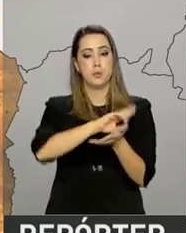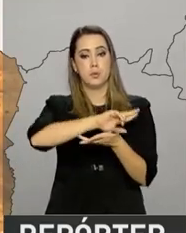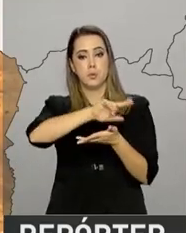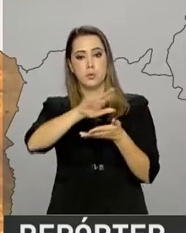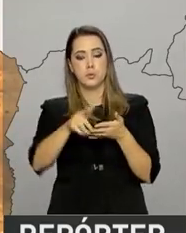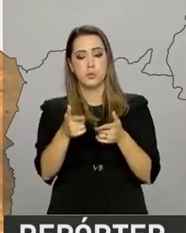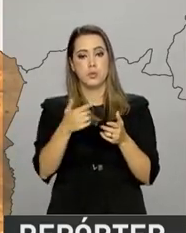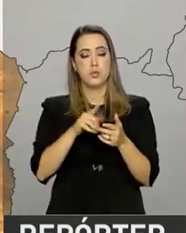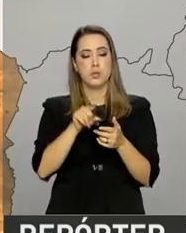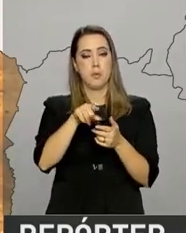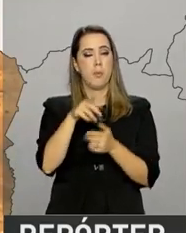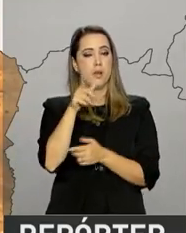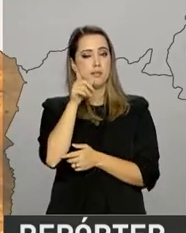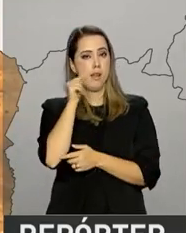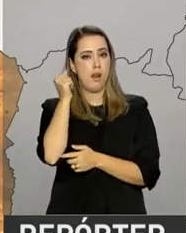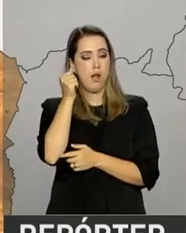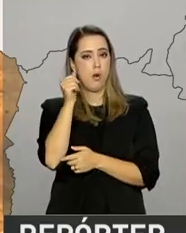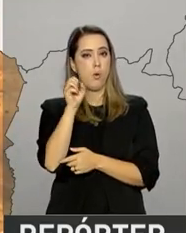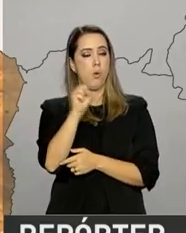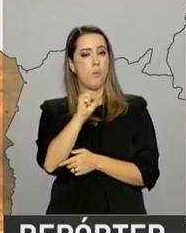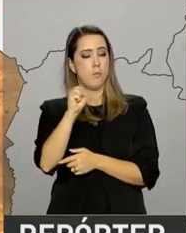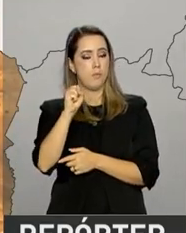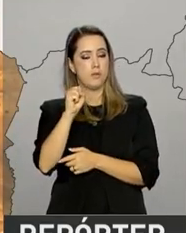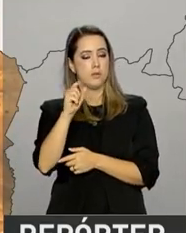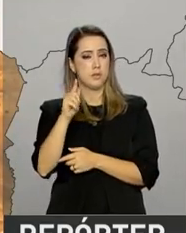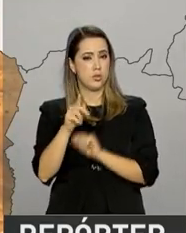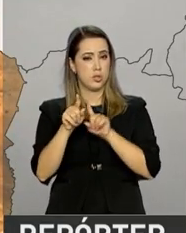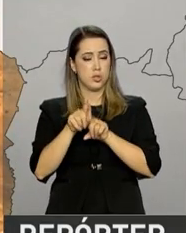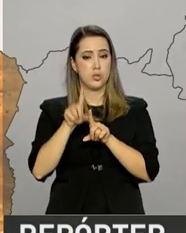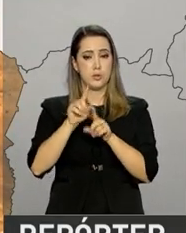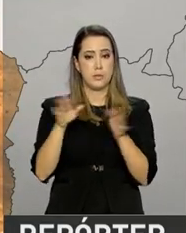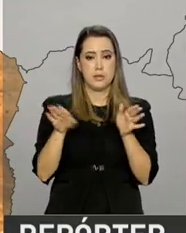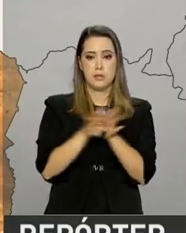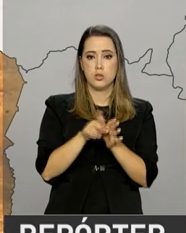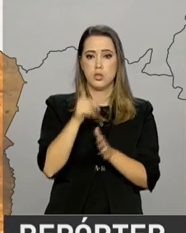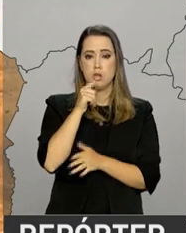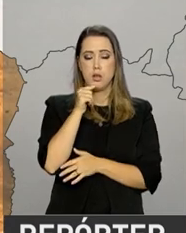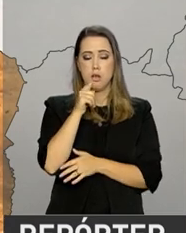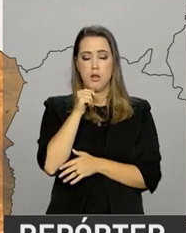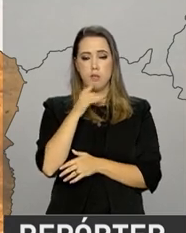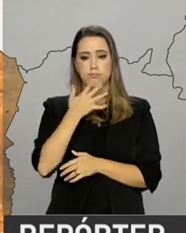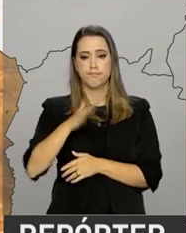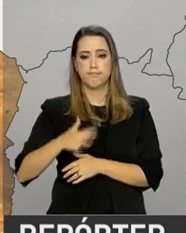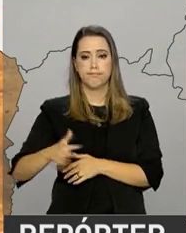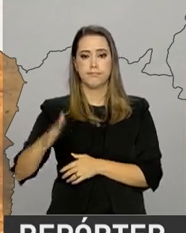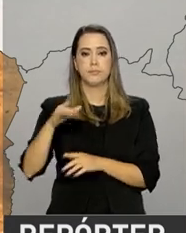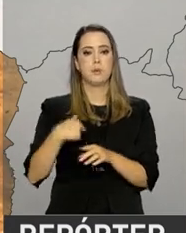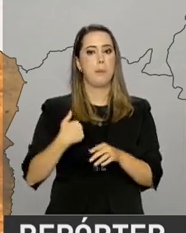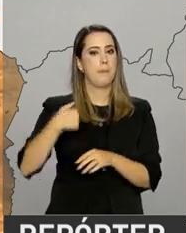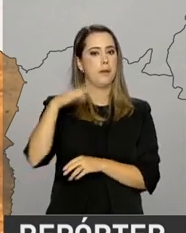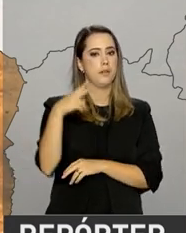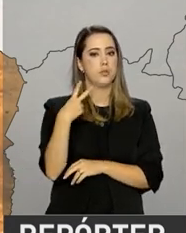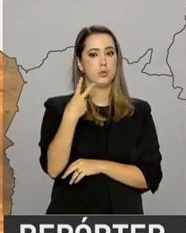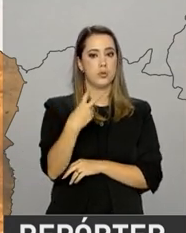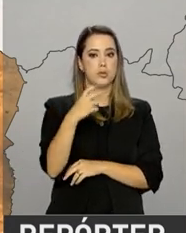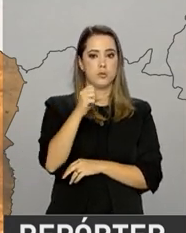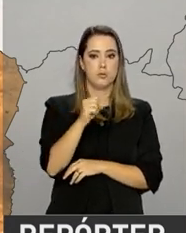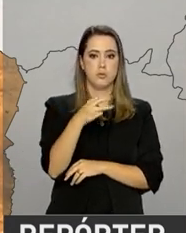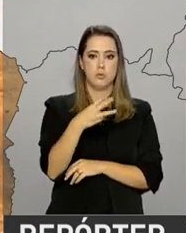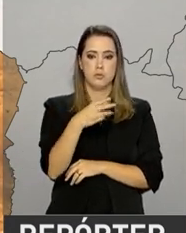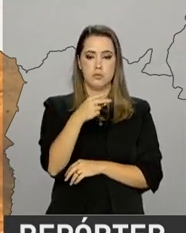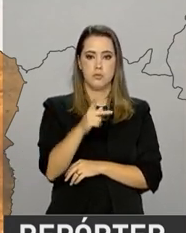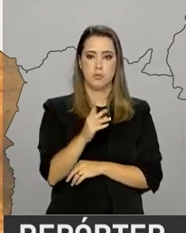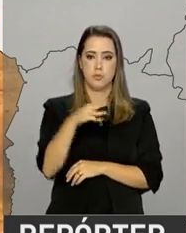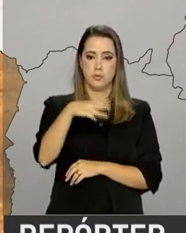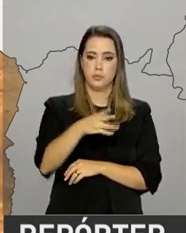divisa entre alagoas e sergipe até chegar ao mar são mais de 2.800 quilômetros de extensão água que mata a